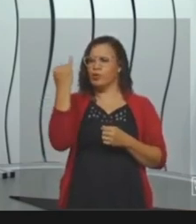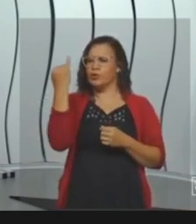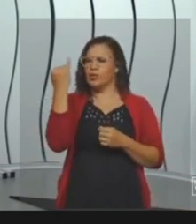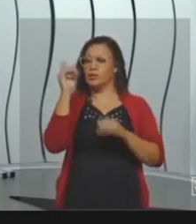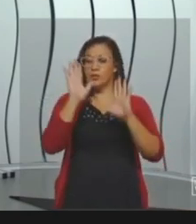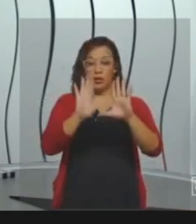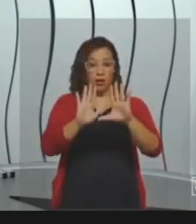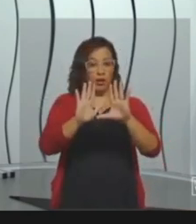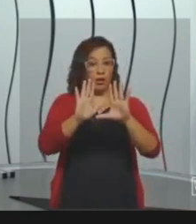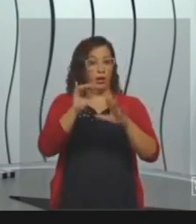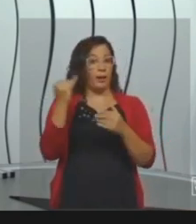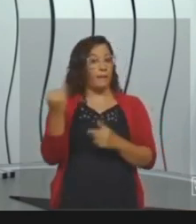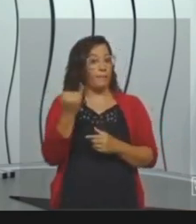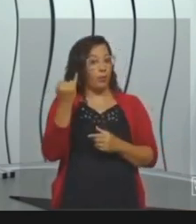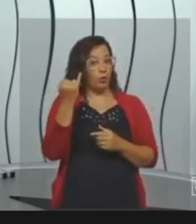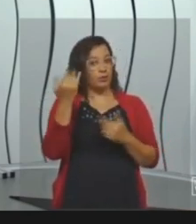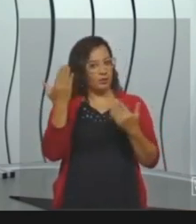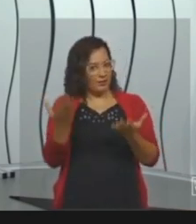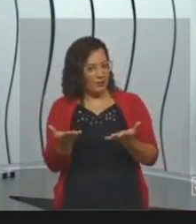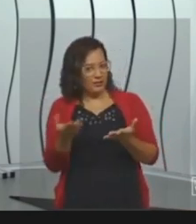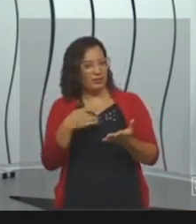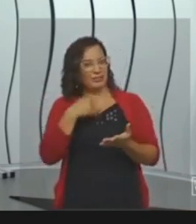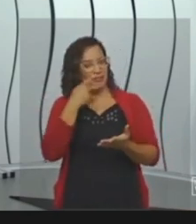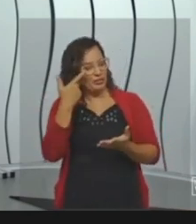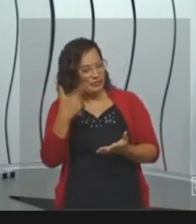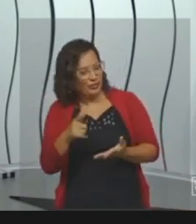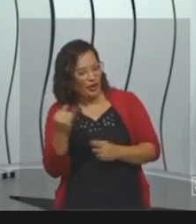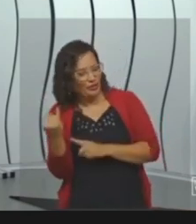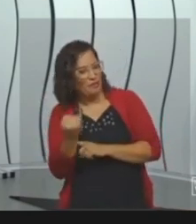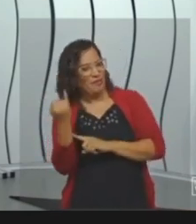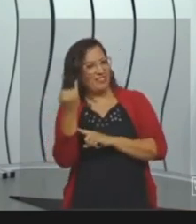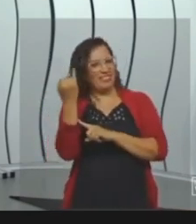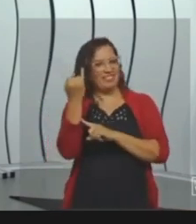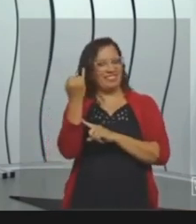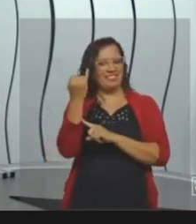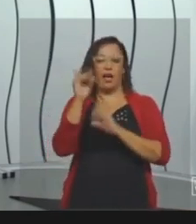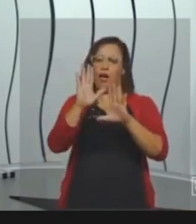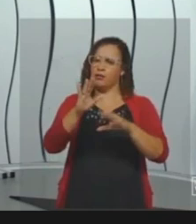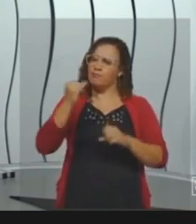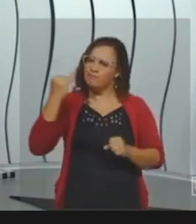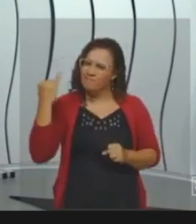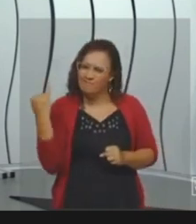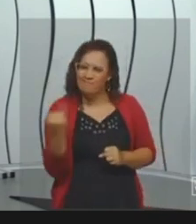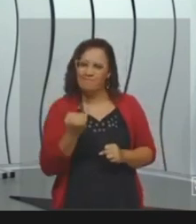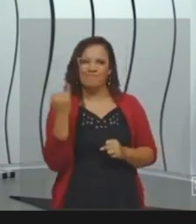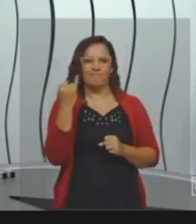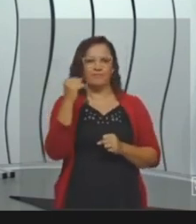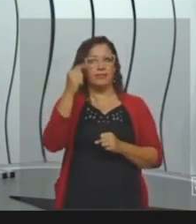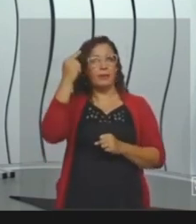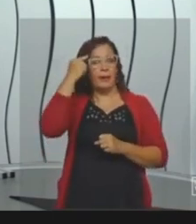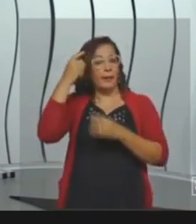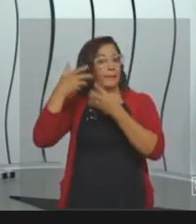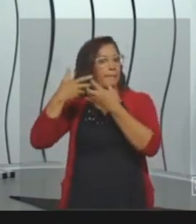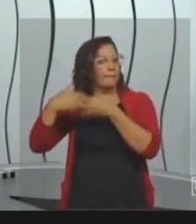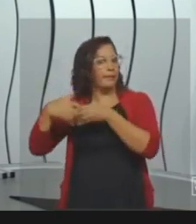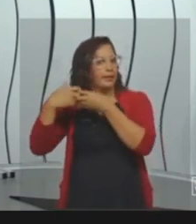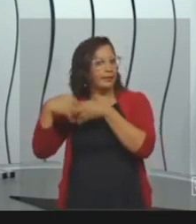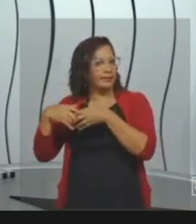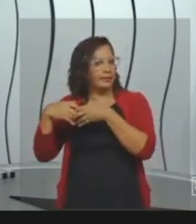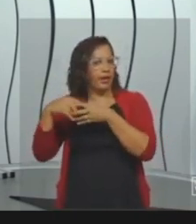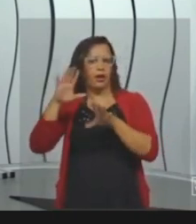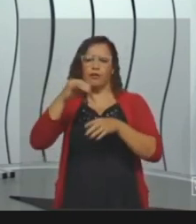é importante também, aí eu repetindo a palavra importância, é importante pensarmos o seguinte: quando eu digo que